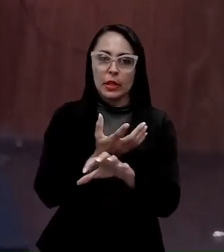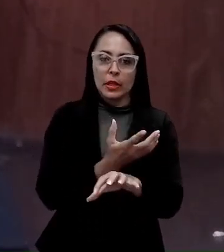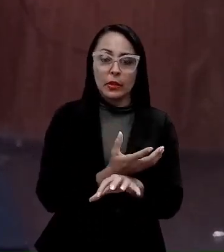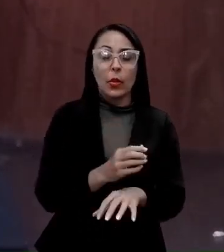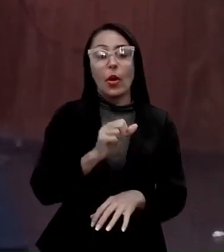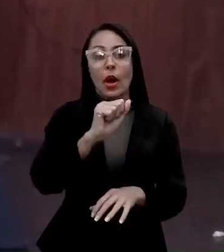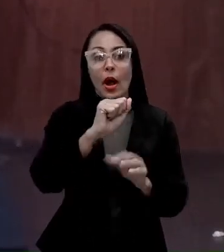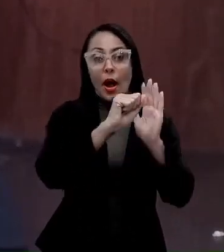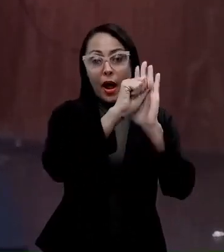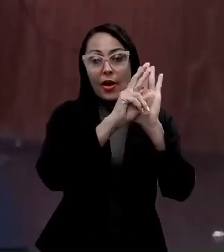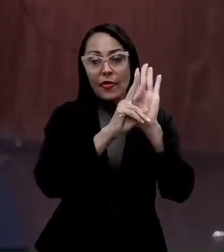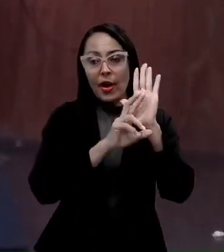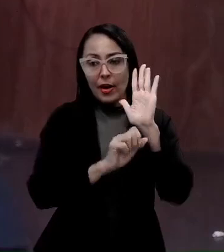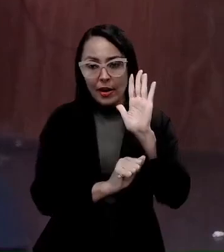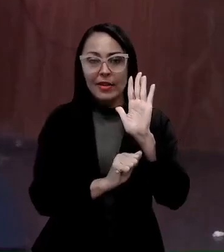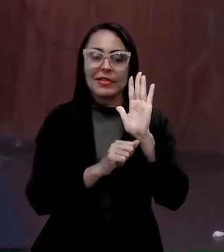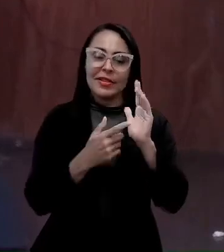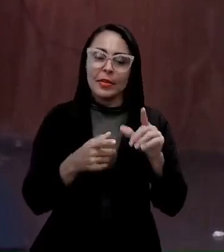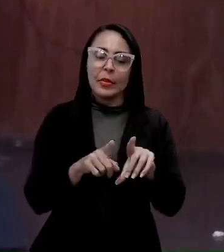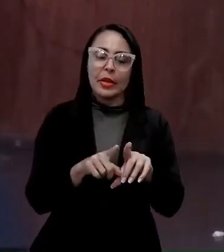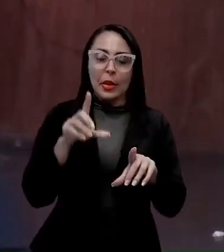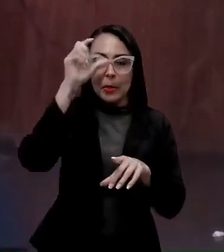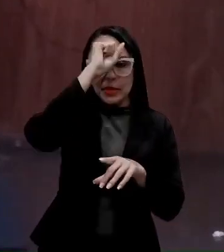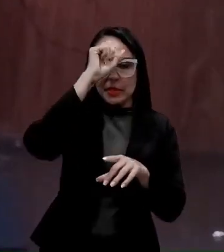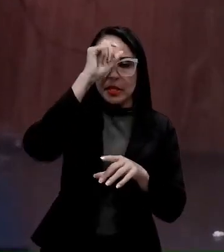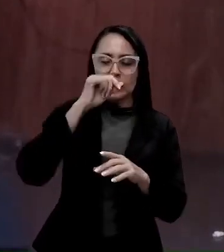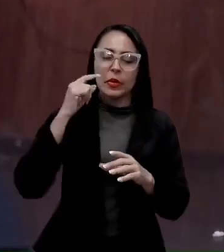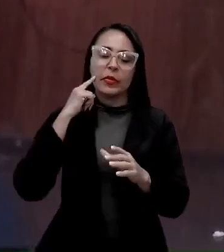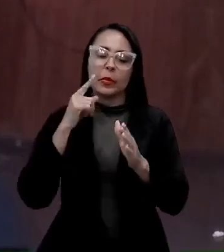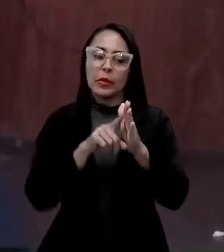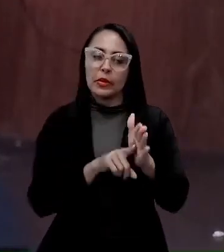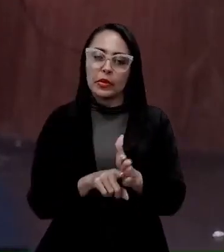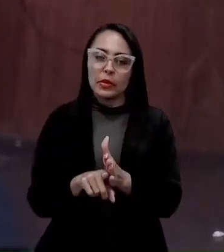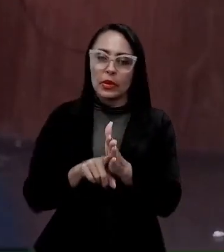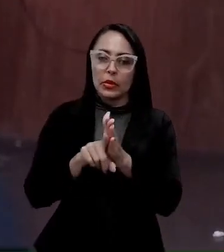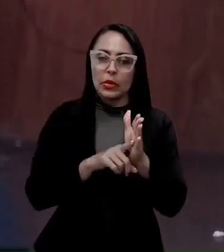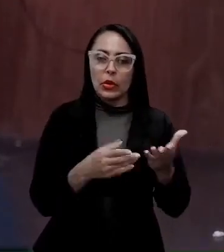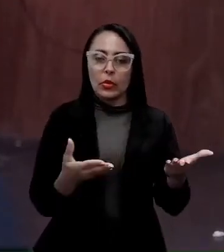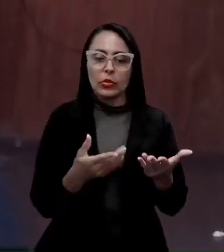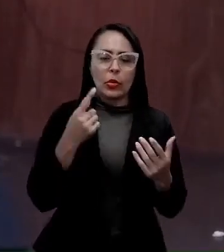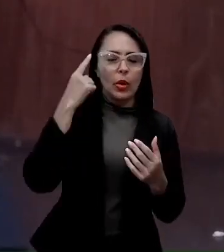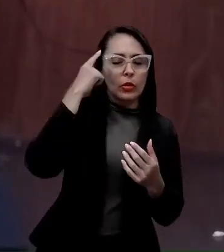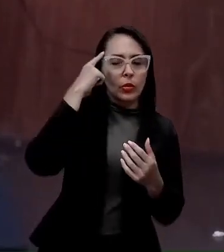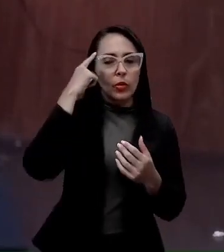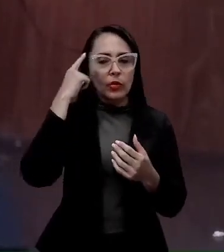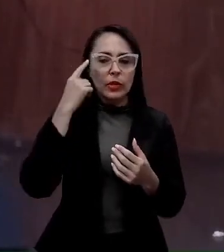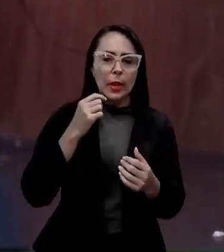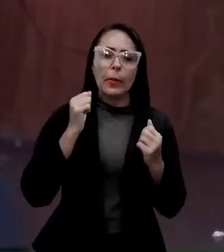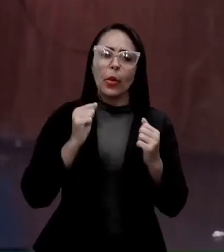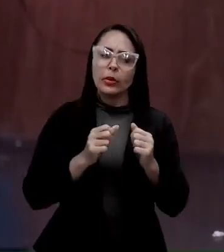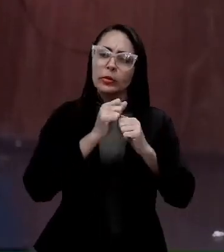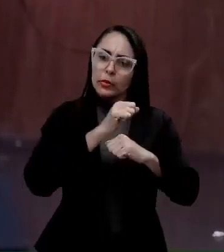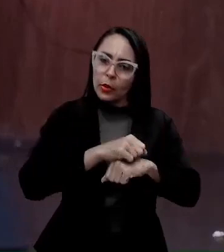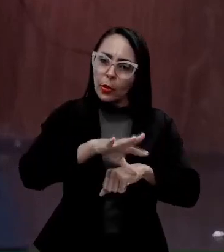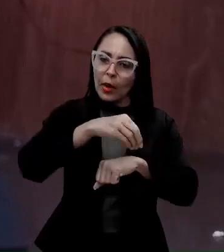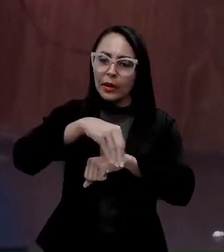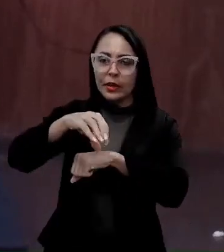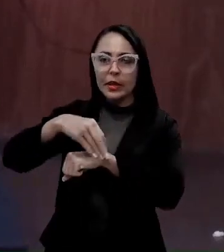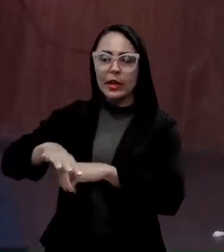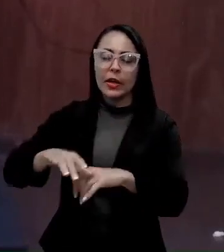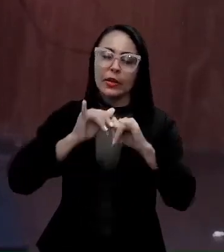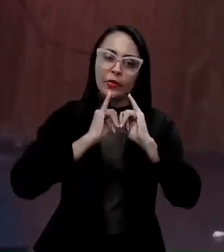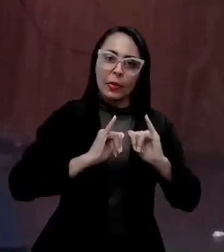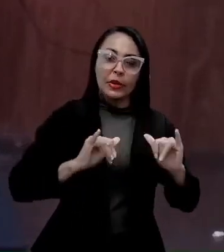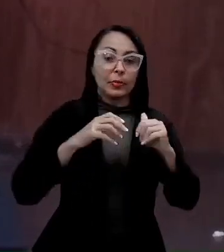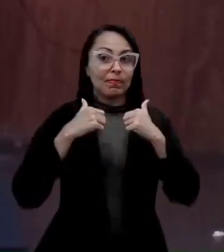Ambiente Virtual de Aprendizagem. Caso você precise de alguma ajuda, tenha alguma dúvida ou queira compartilhar alguma informação. Muito